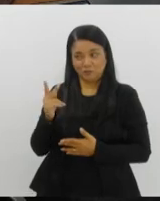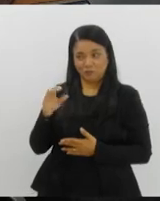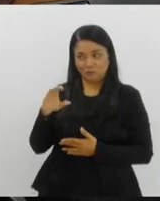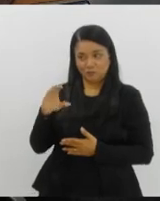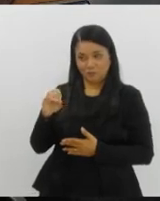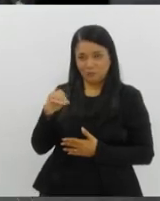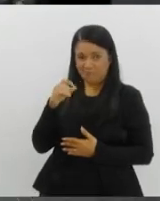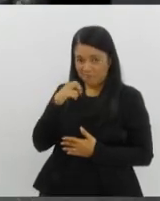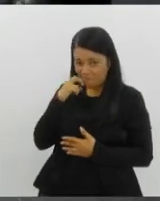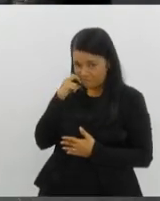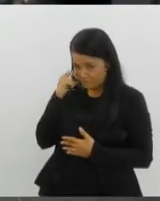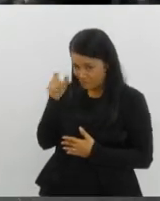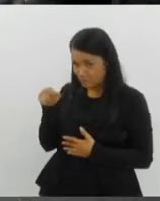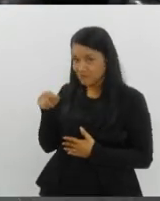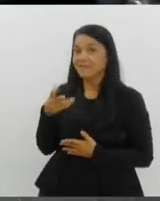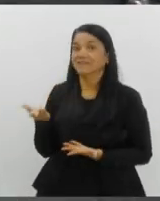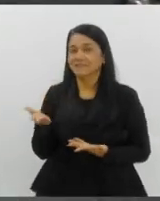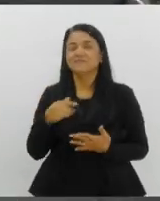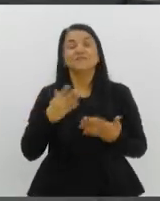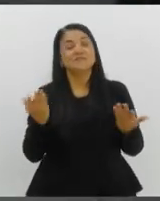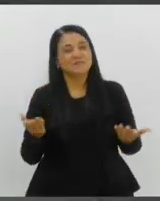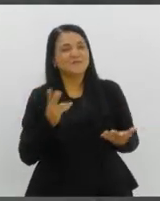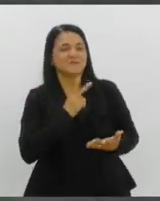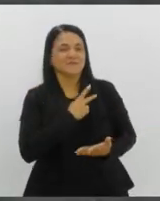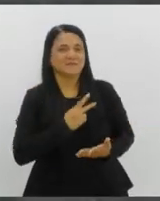Augusto. Senhor presidente, eu queria